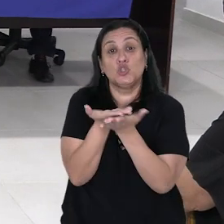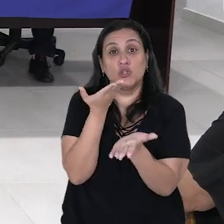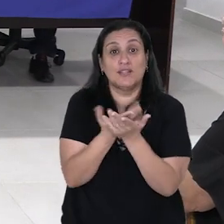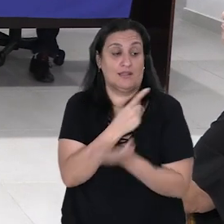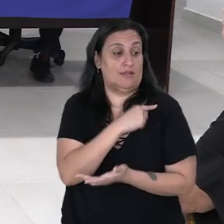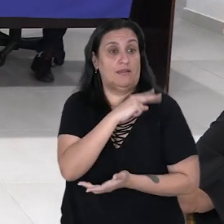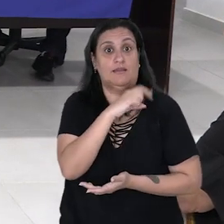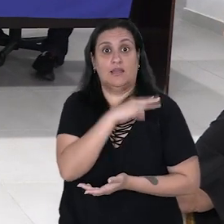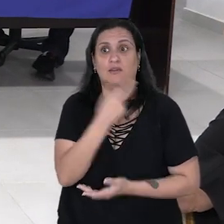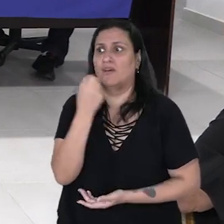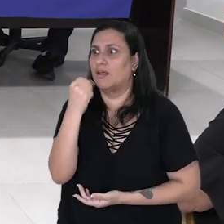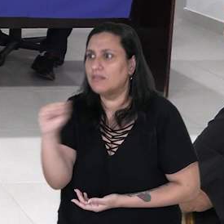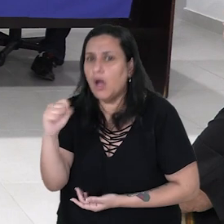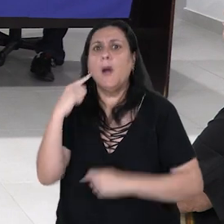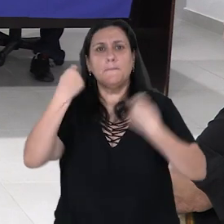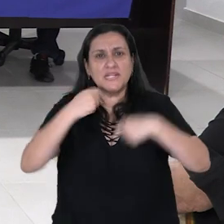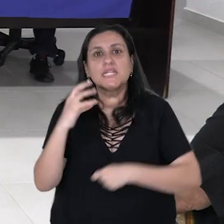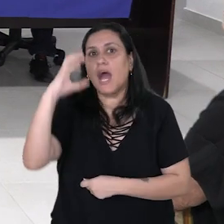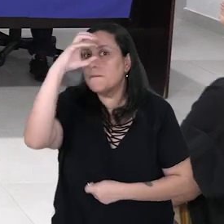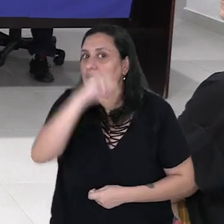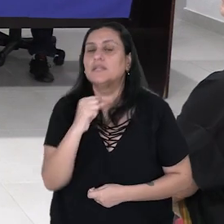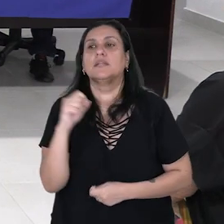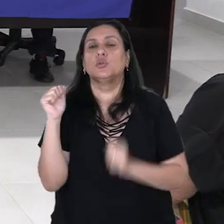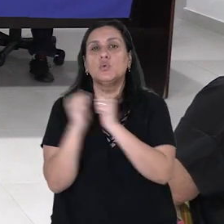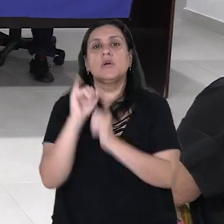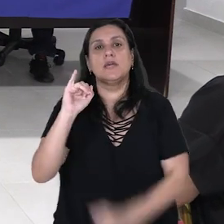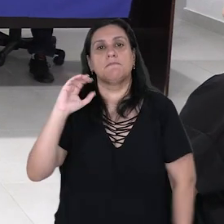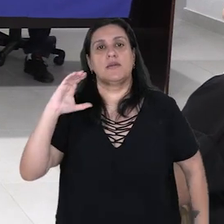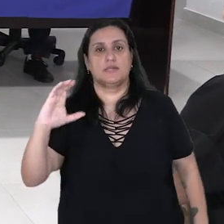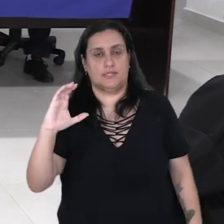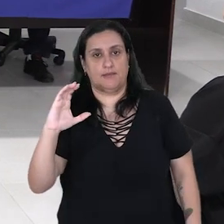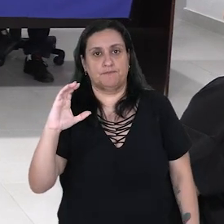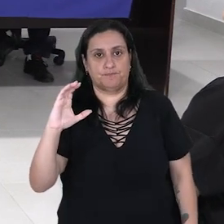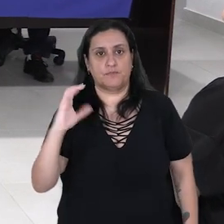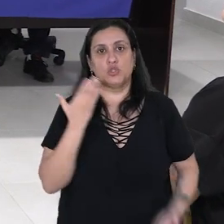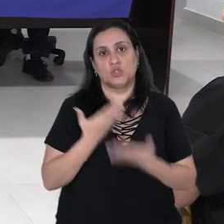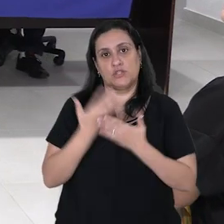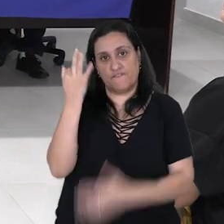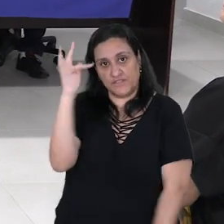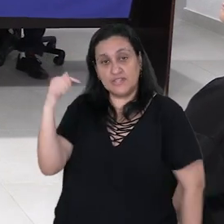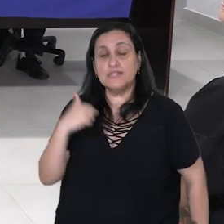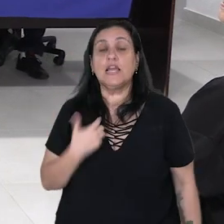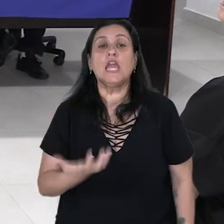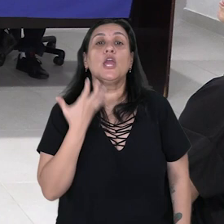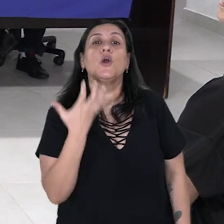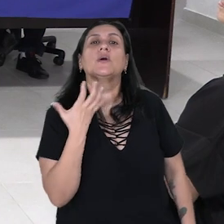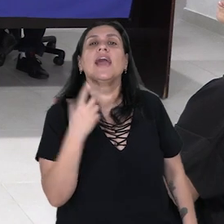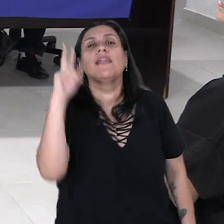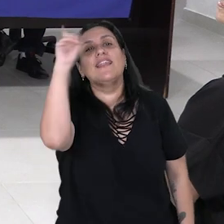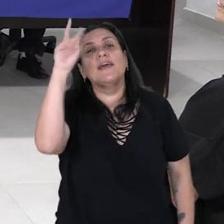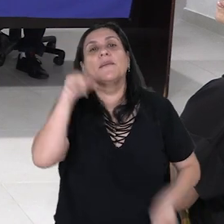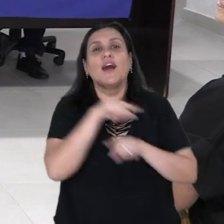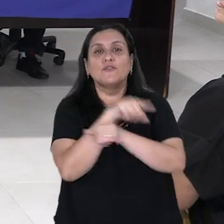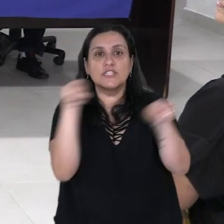vir estudar e aprender física, já que é tão difícil. Eu queria só fazer um pequeno lembrete